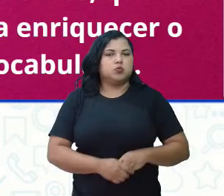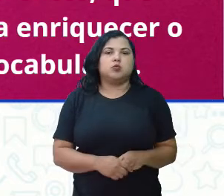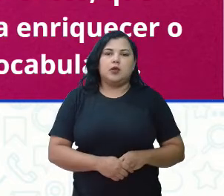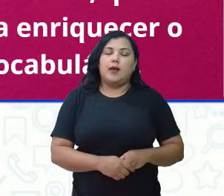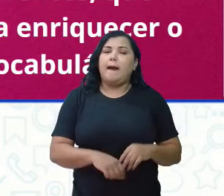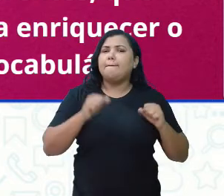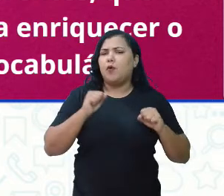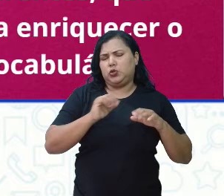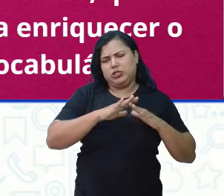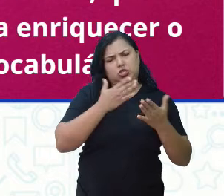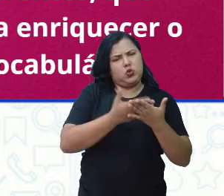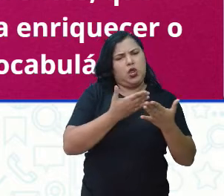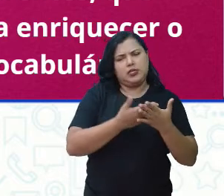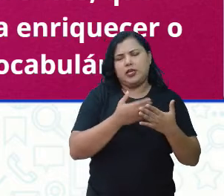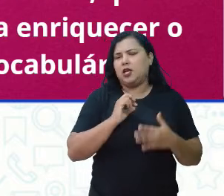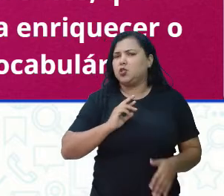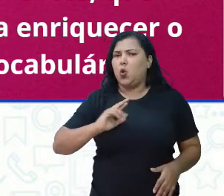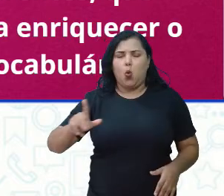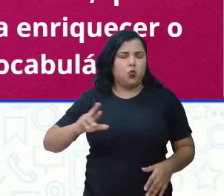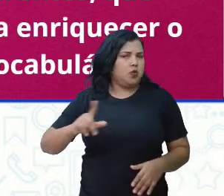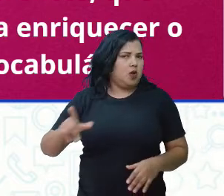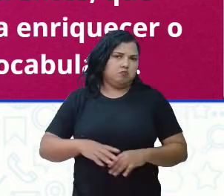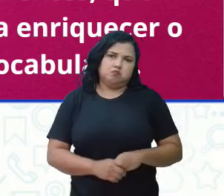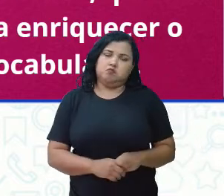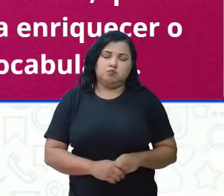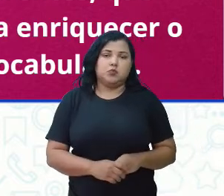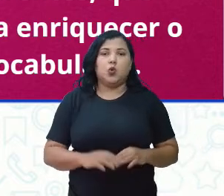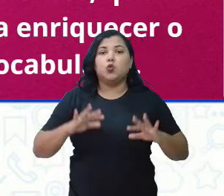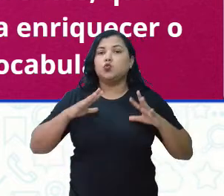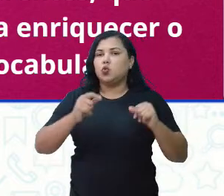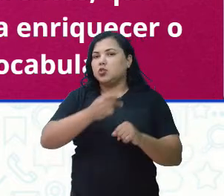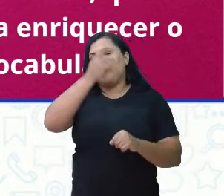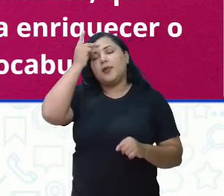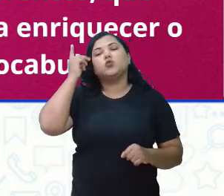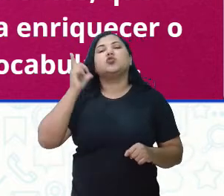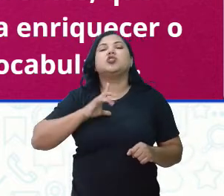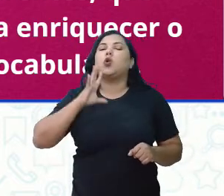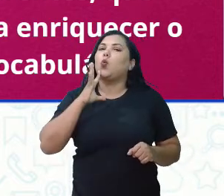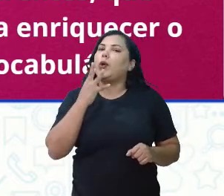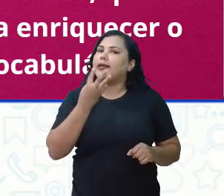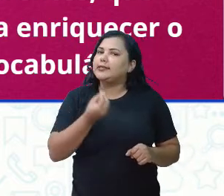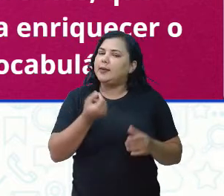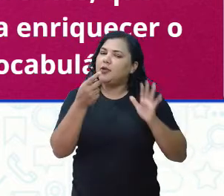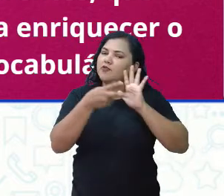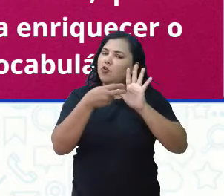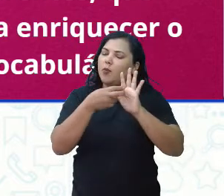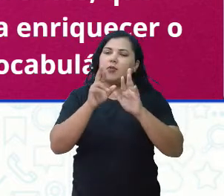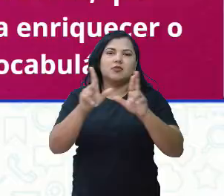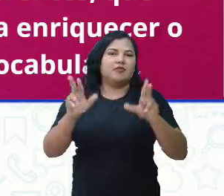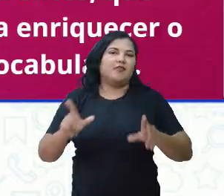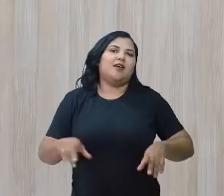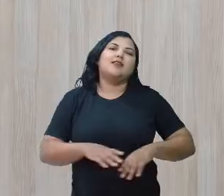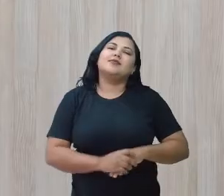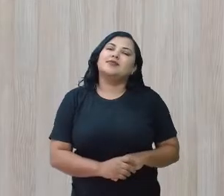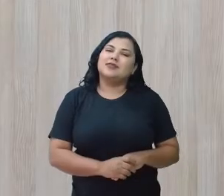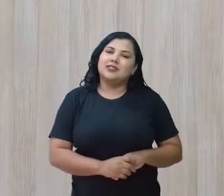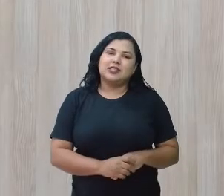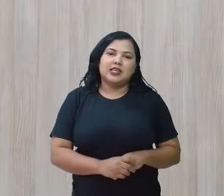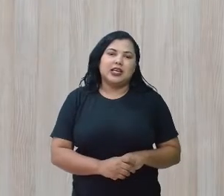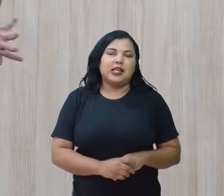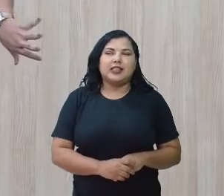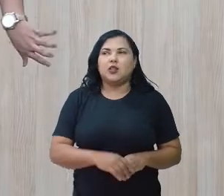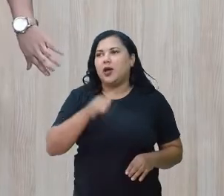mais escolarizadas ou menos escolarizadas, todas as pessoas possuem conhecimentos e vocabulários diferentes. Então, assim,